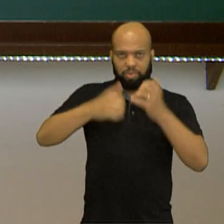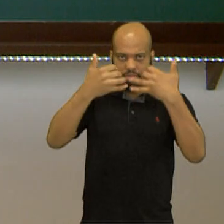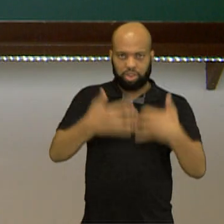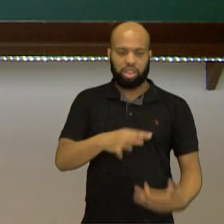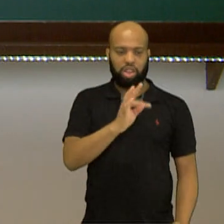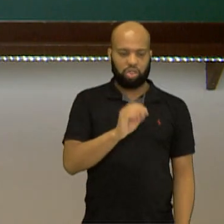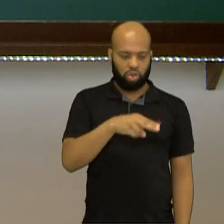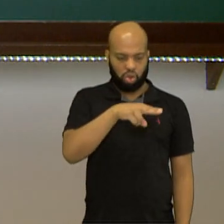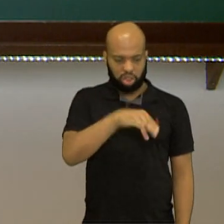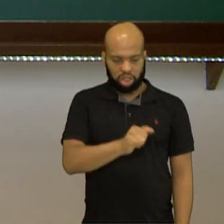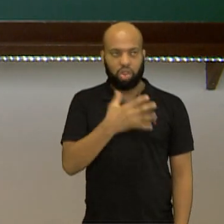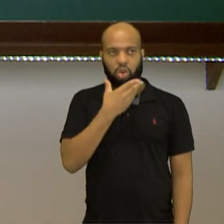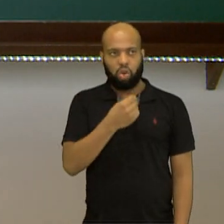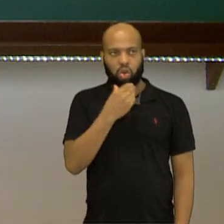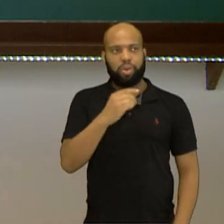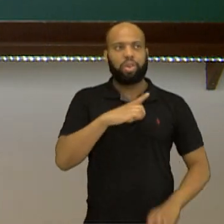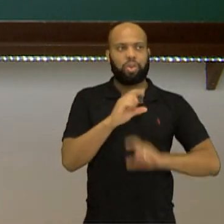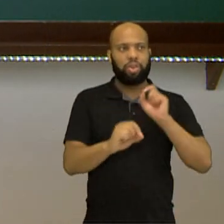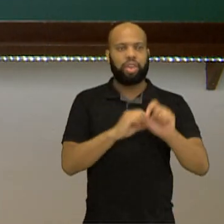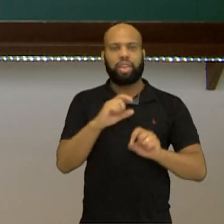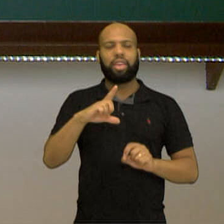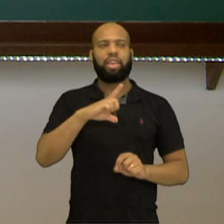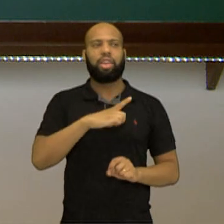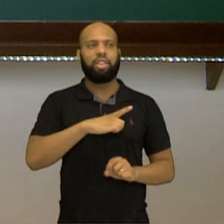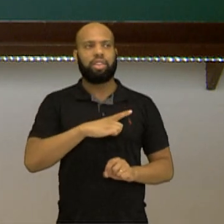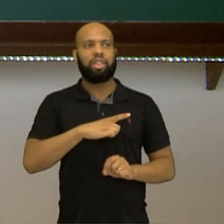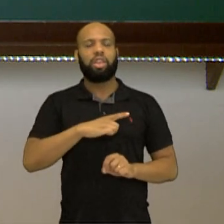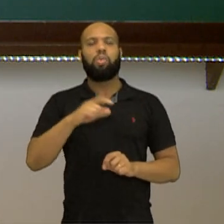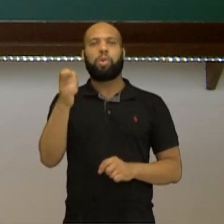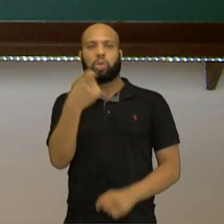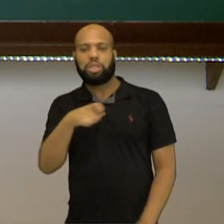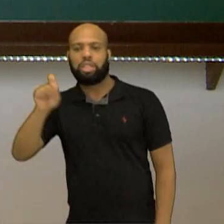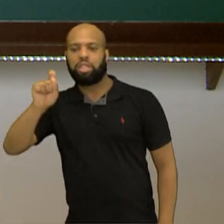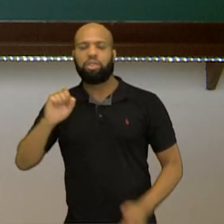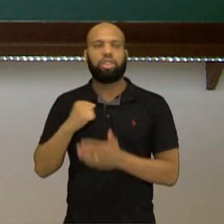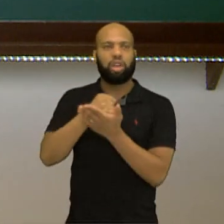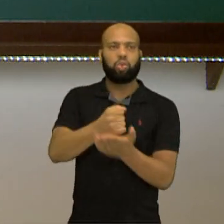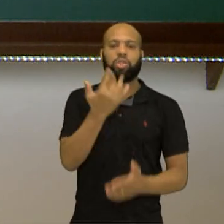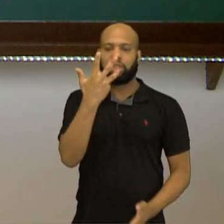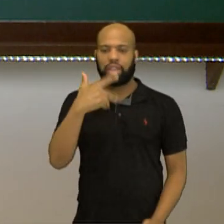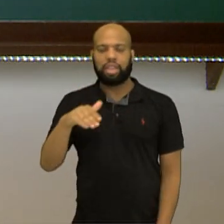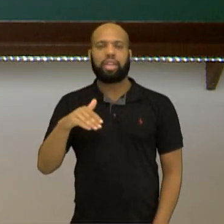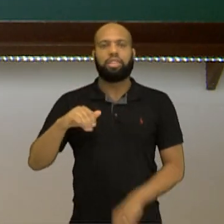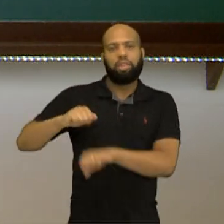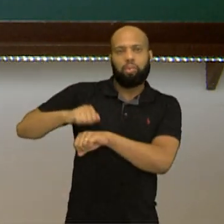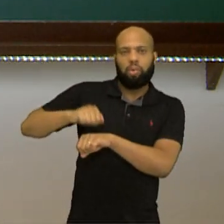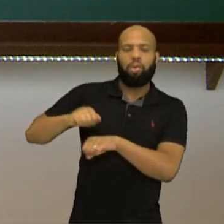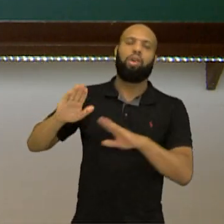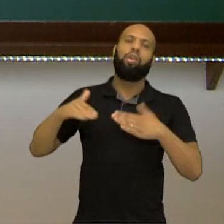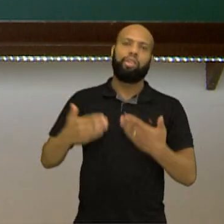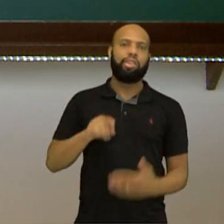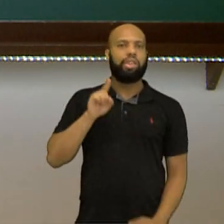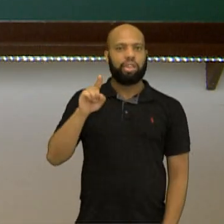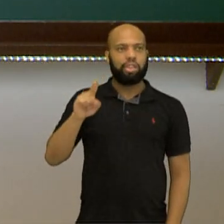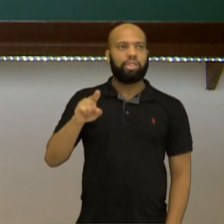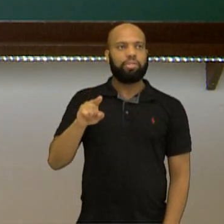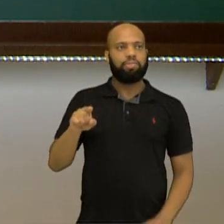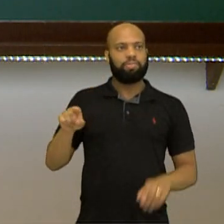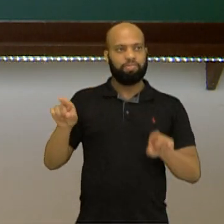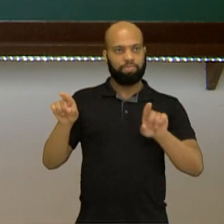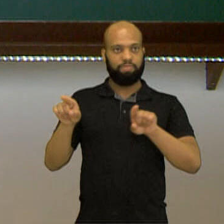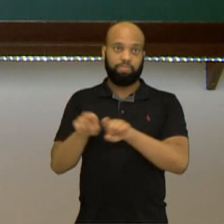Hawk? Então, ele tem uma associação que ajuda as crianças carentes, né? Então, ele e Ben